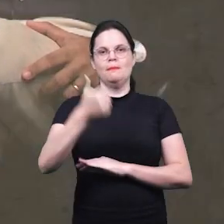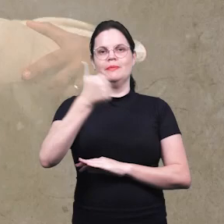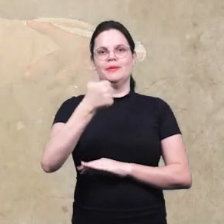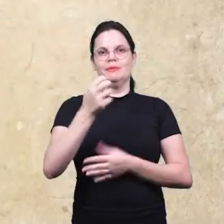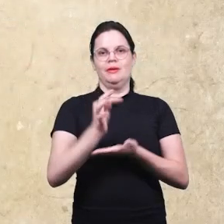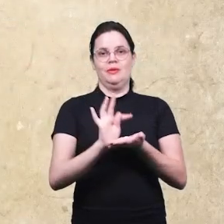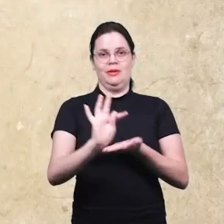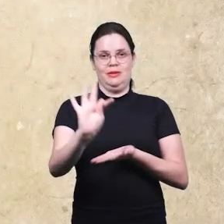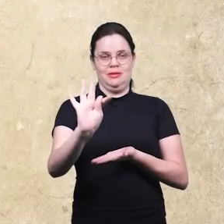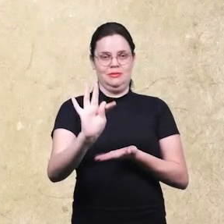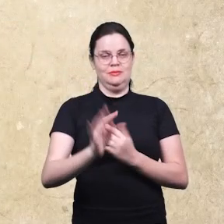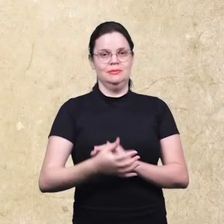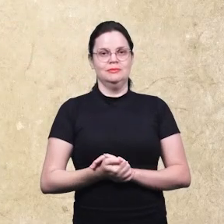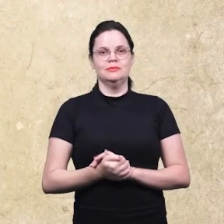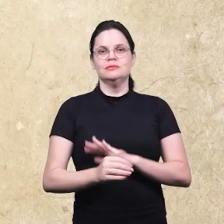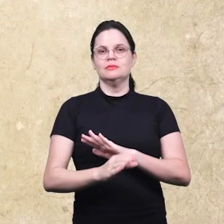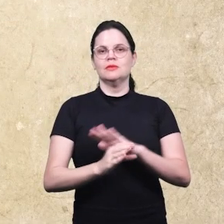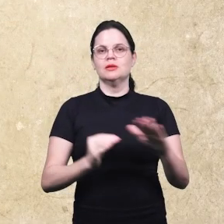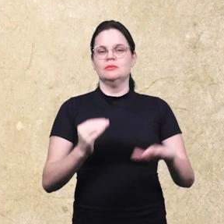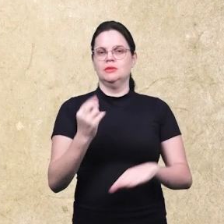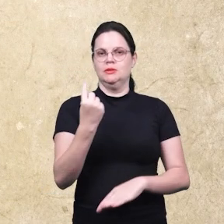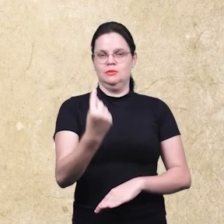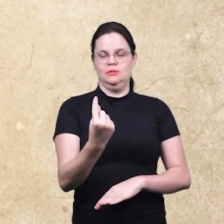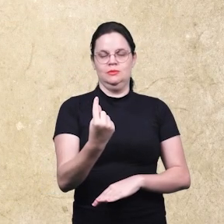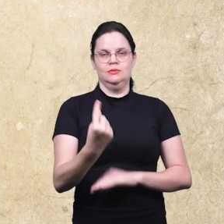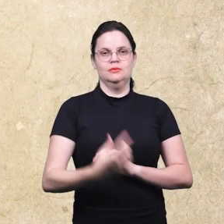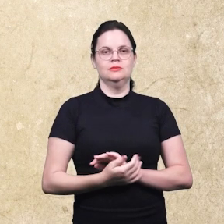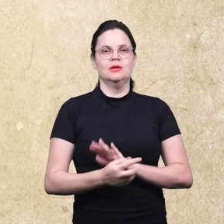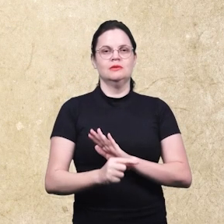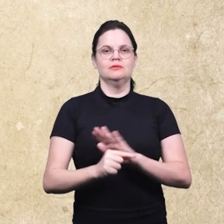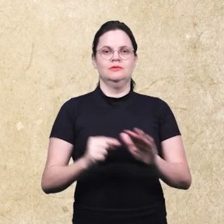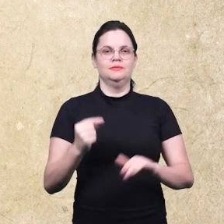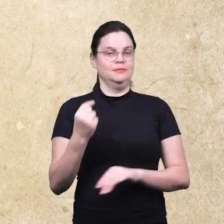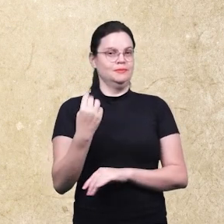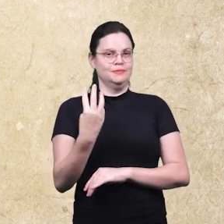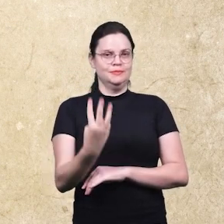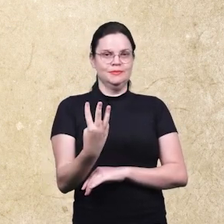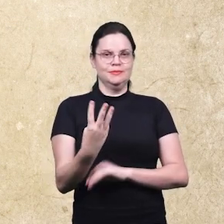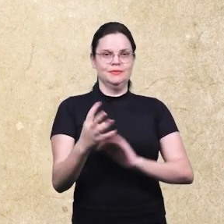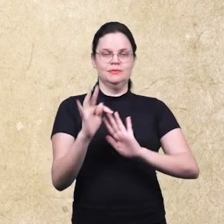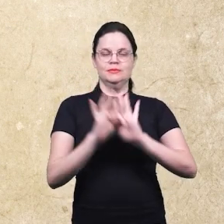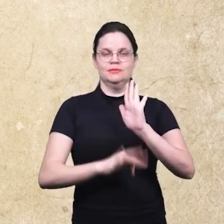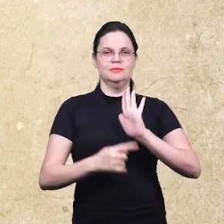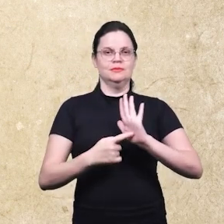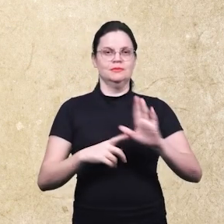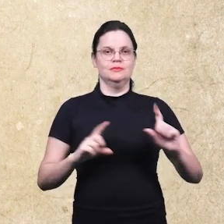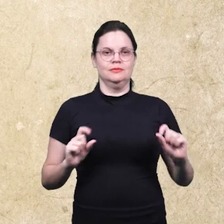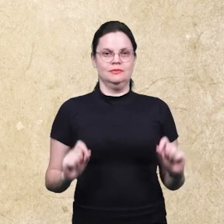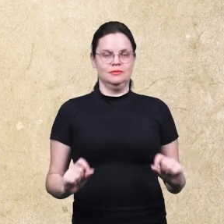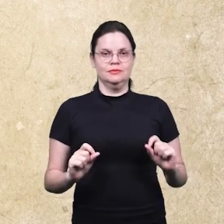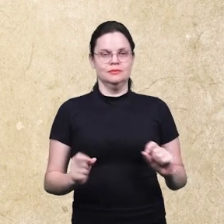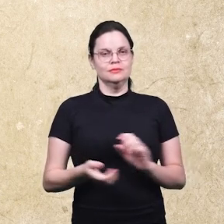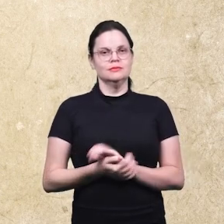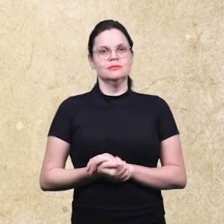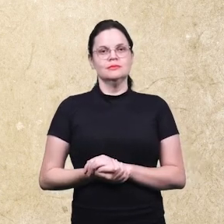1 Tessalonicenses, capítulo 1, verso 3, diz assim: